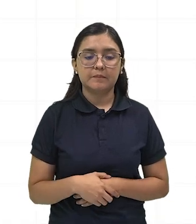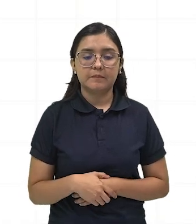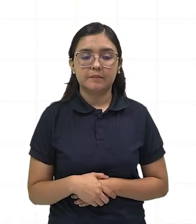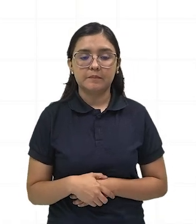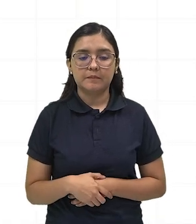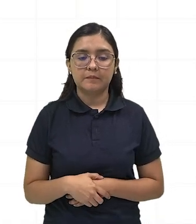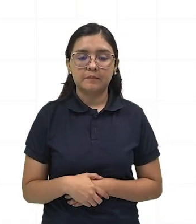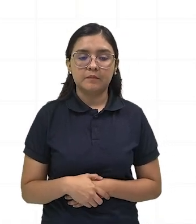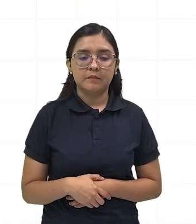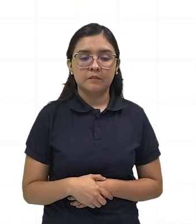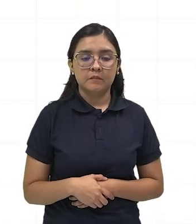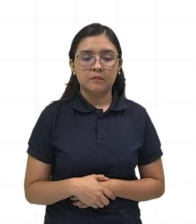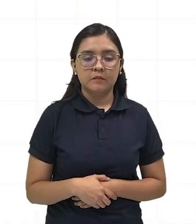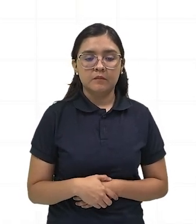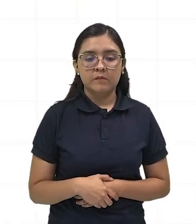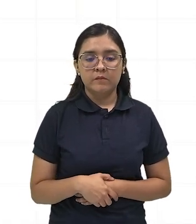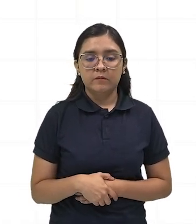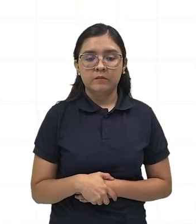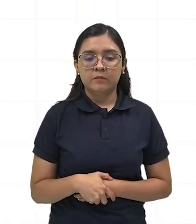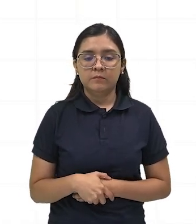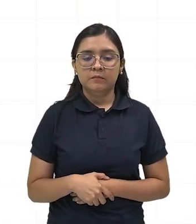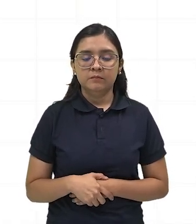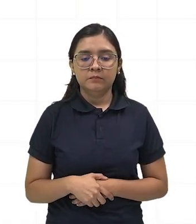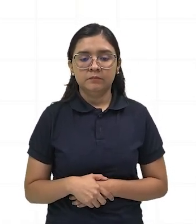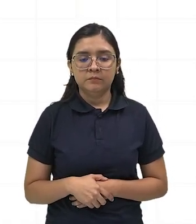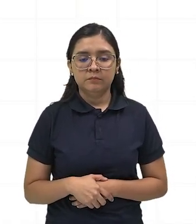vai ser essa constante, qual é?